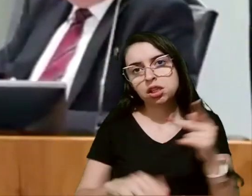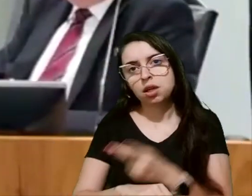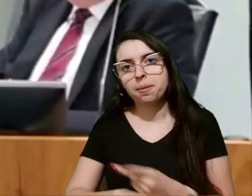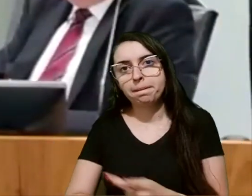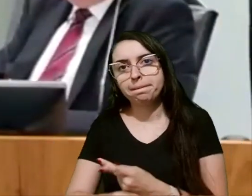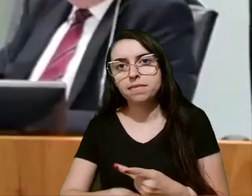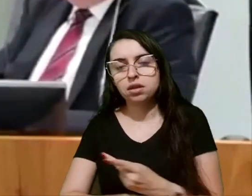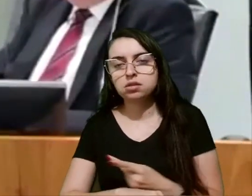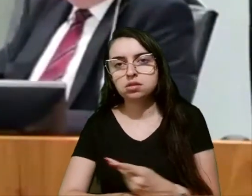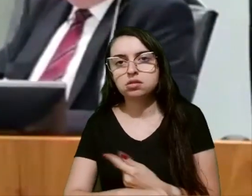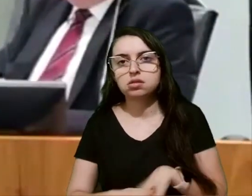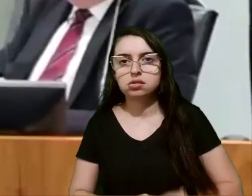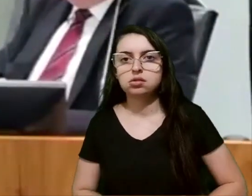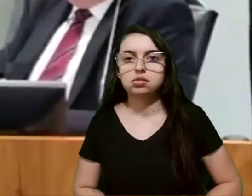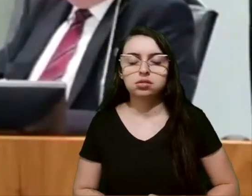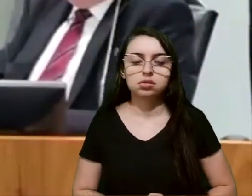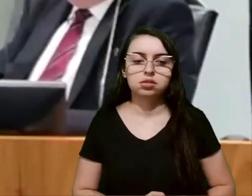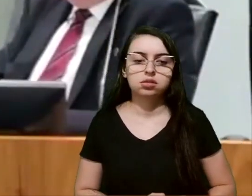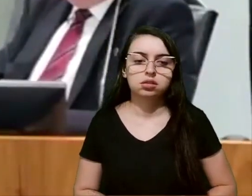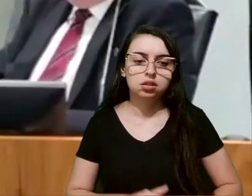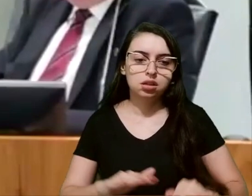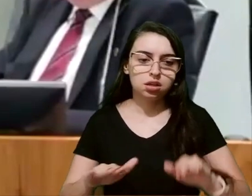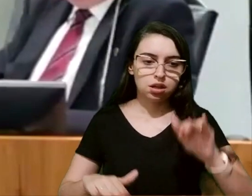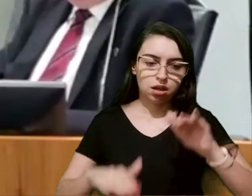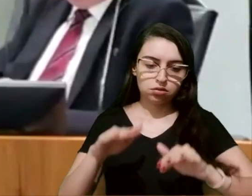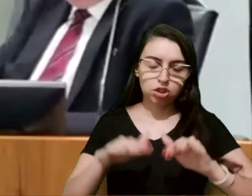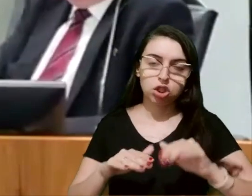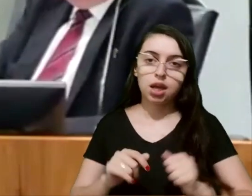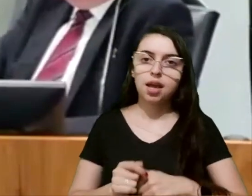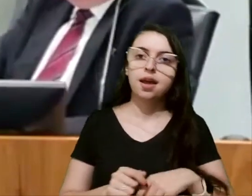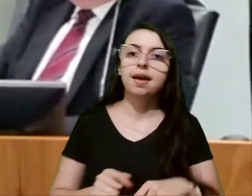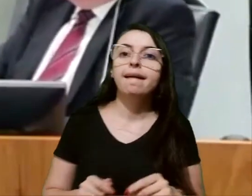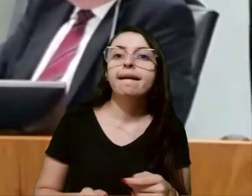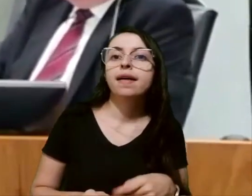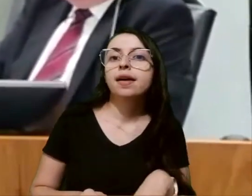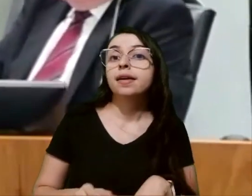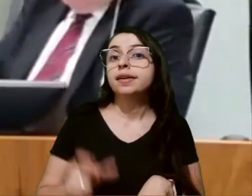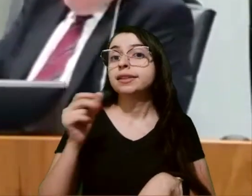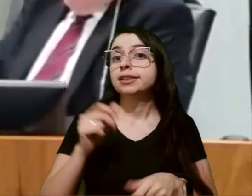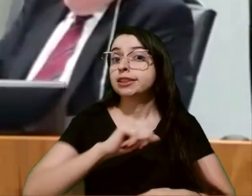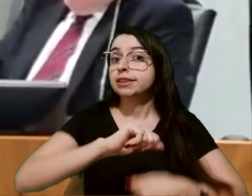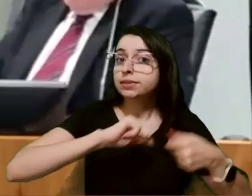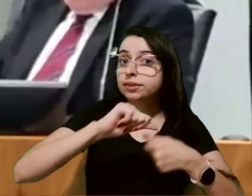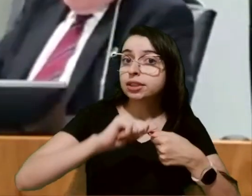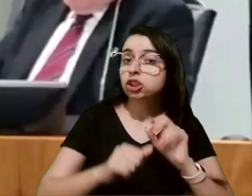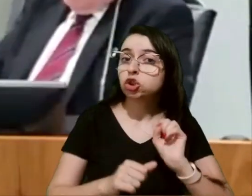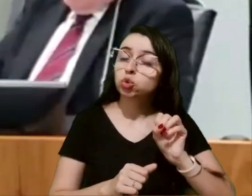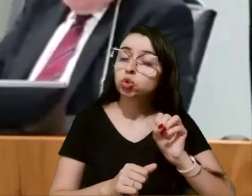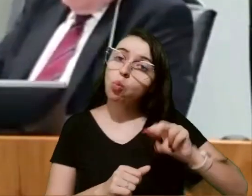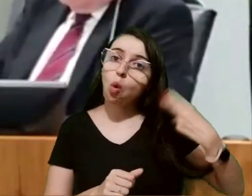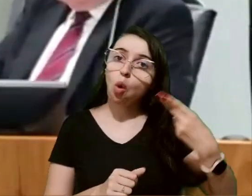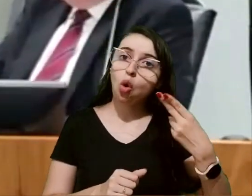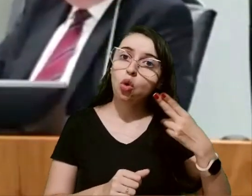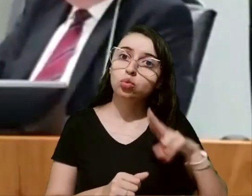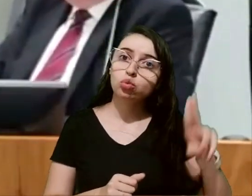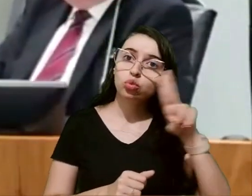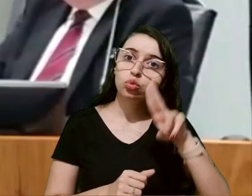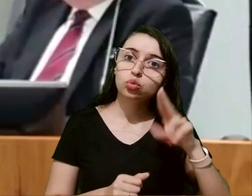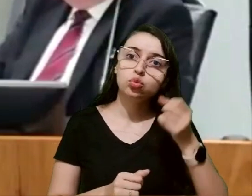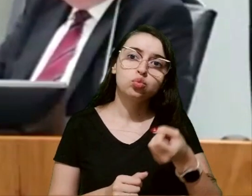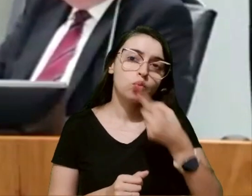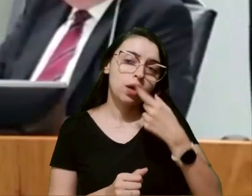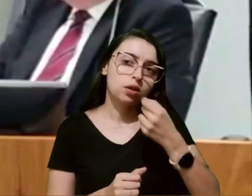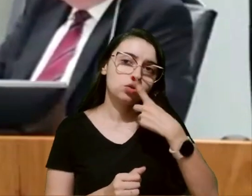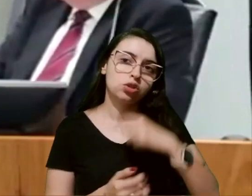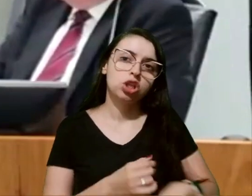seja na nossa pesquisa de classificação entre traficantes e usuários, seja na questão do Judicial Guideline ou no experimento,